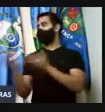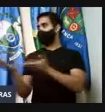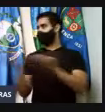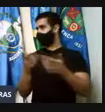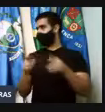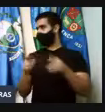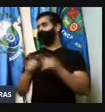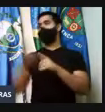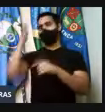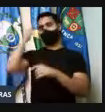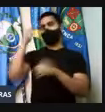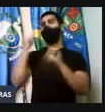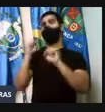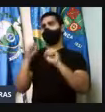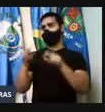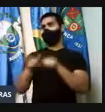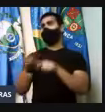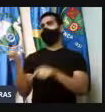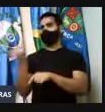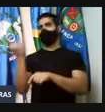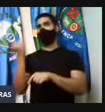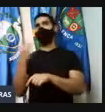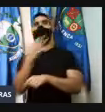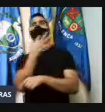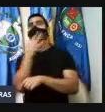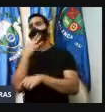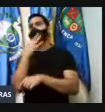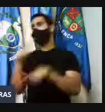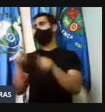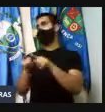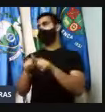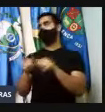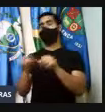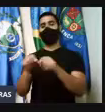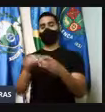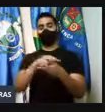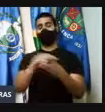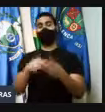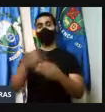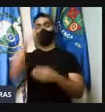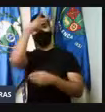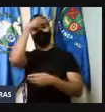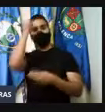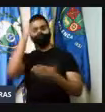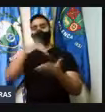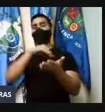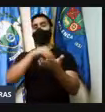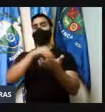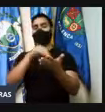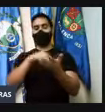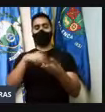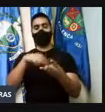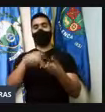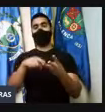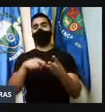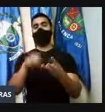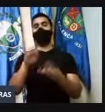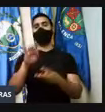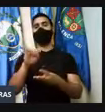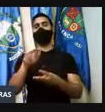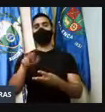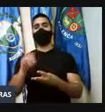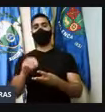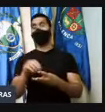Então, seria muito importante. Poderia fazer o sistema. Então, vamos fazer o convite ao prefeito, à secretária, ao Tiago,